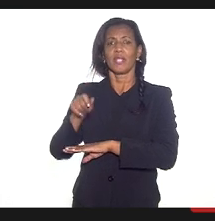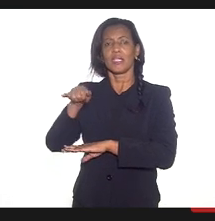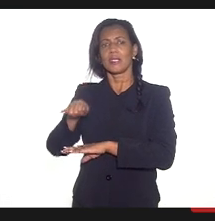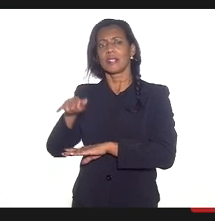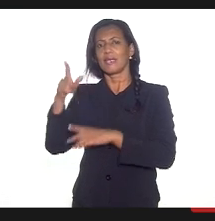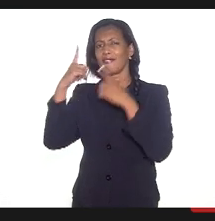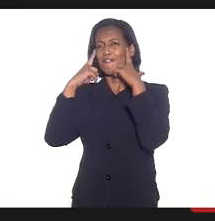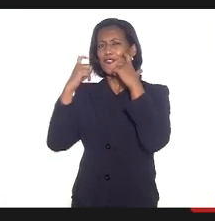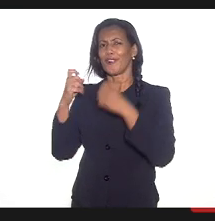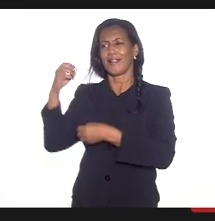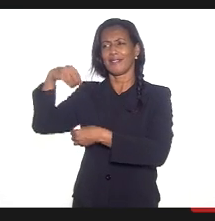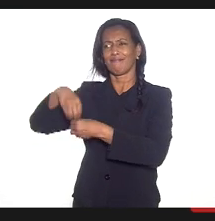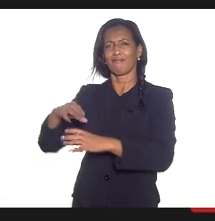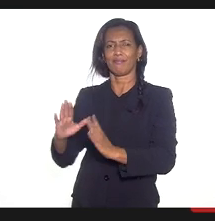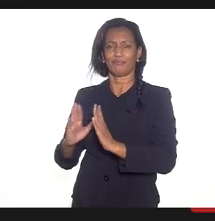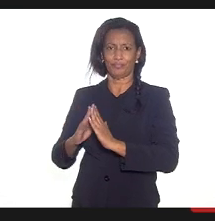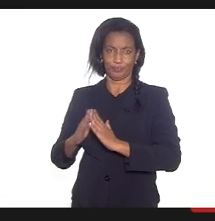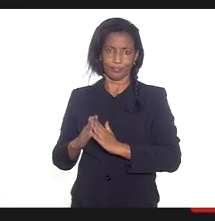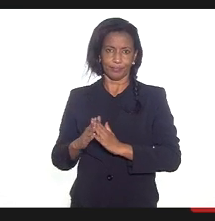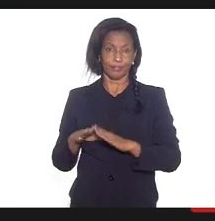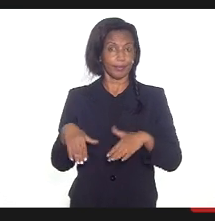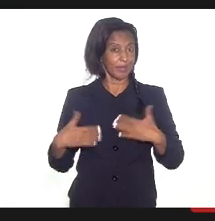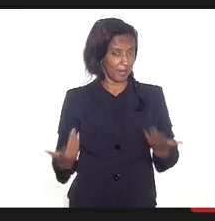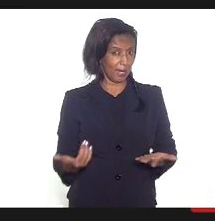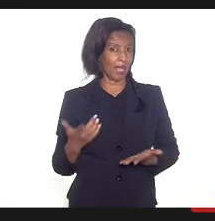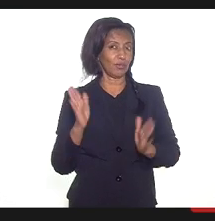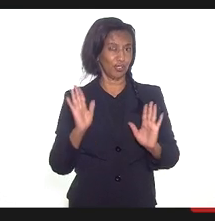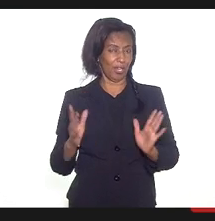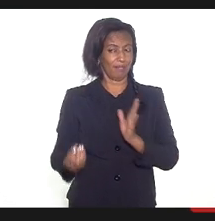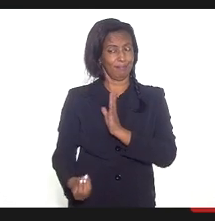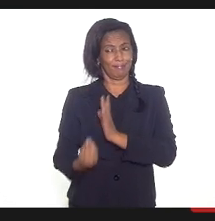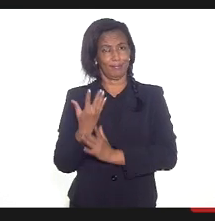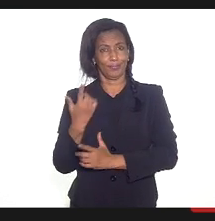violência, né? E é claro que a gente já pegou alguns casos.